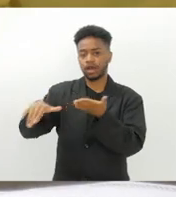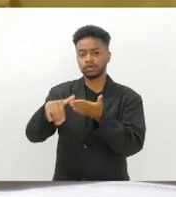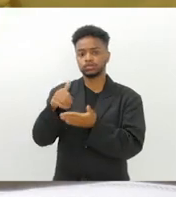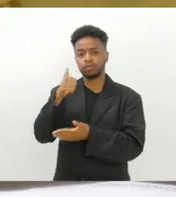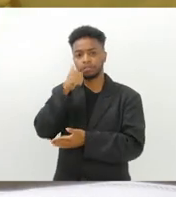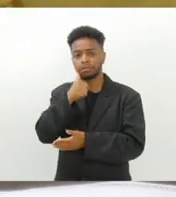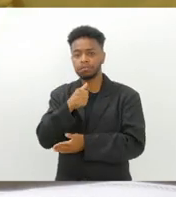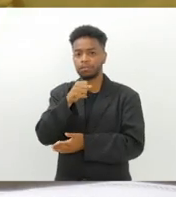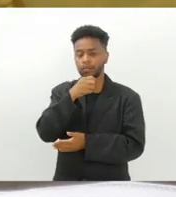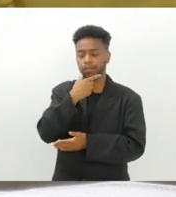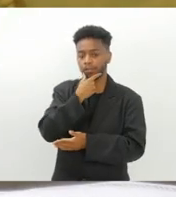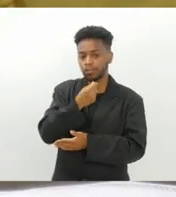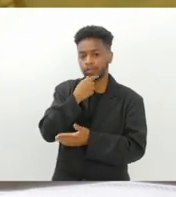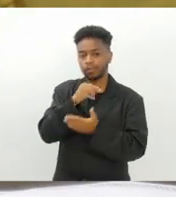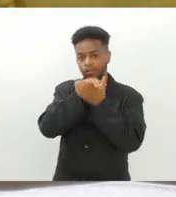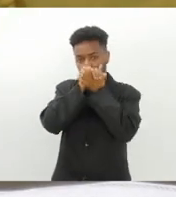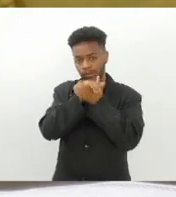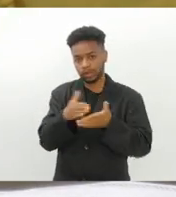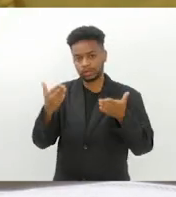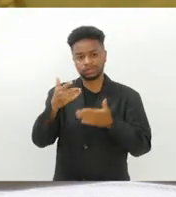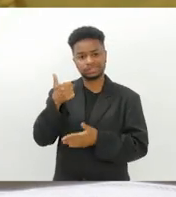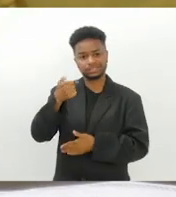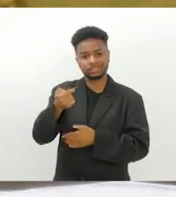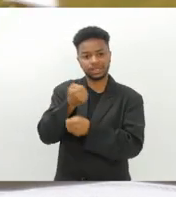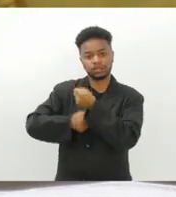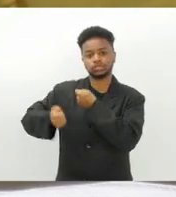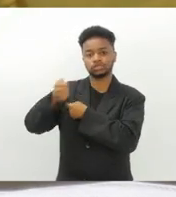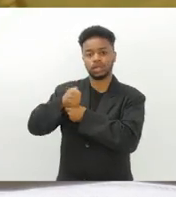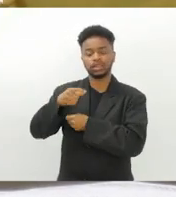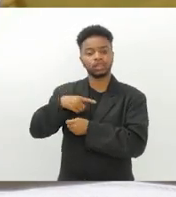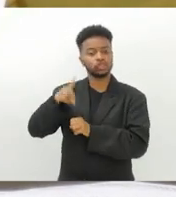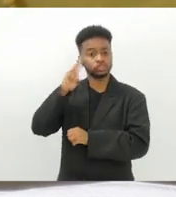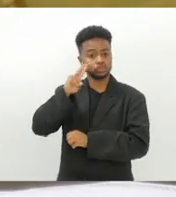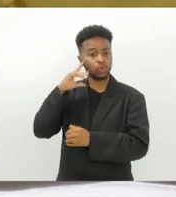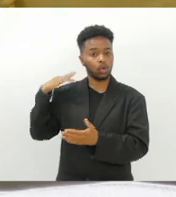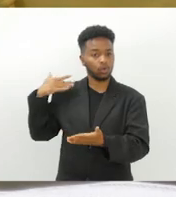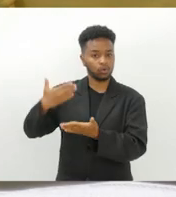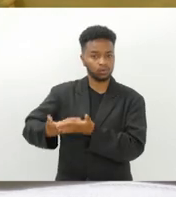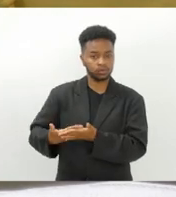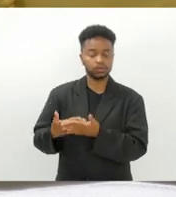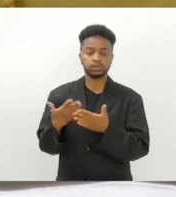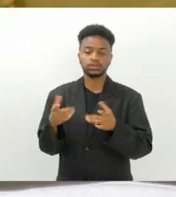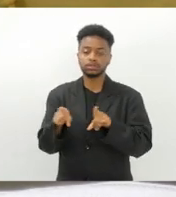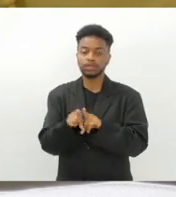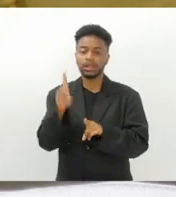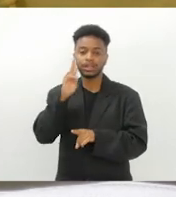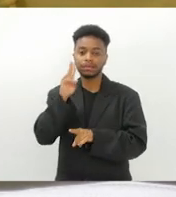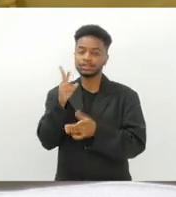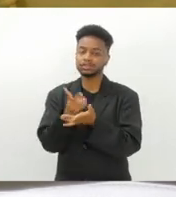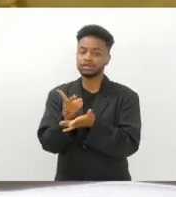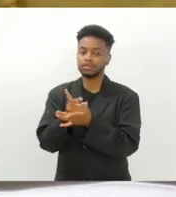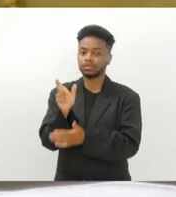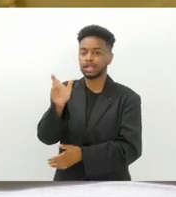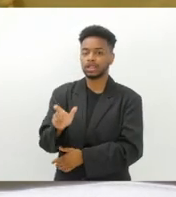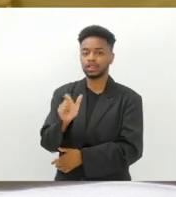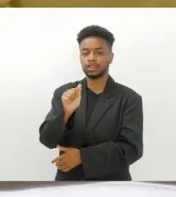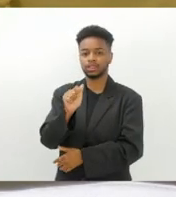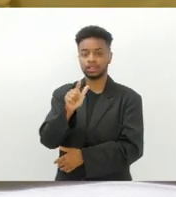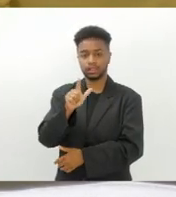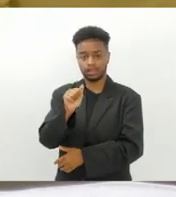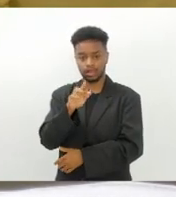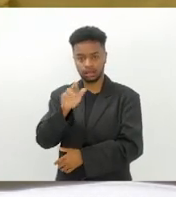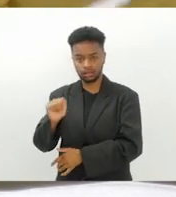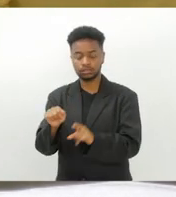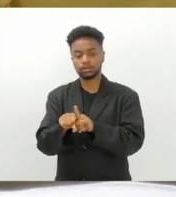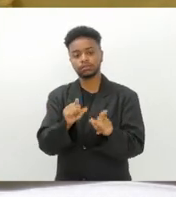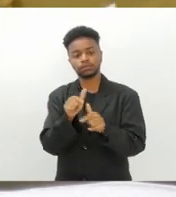há 17 anos atrás. Então, isso tem uma história, né? Lembrando sempre da nossa querida Lara e de todos que